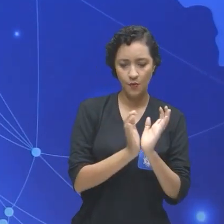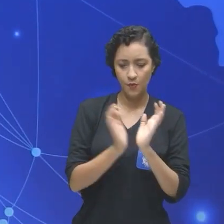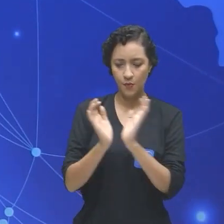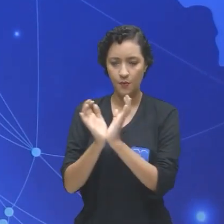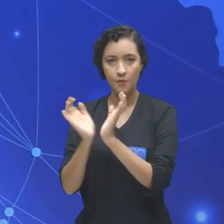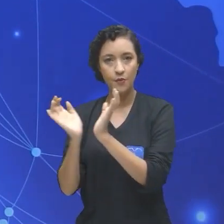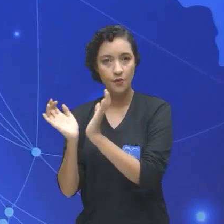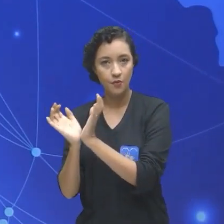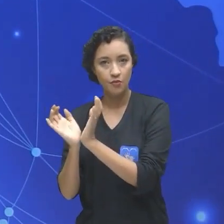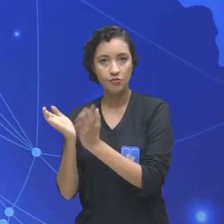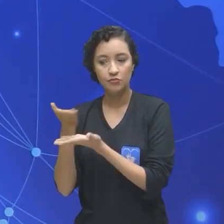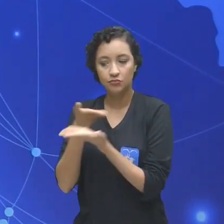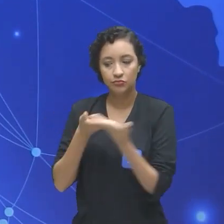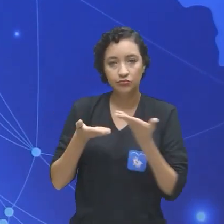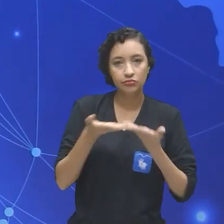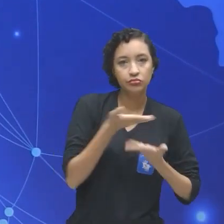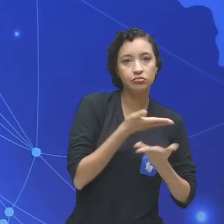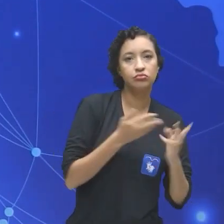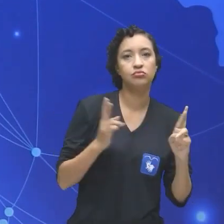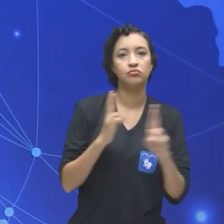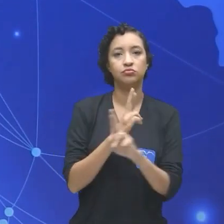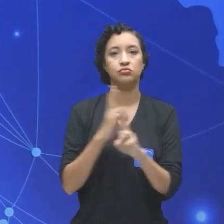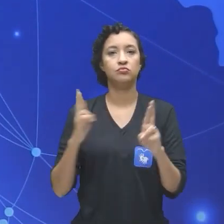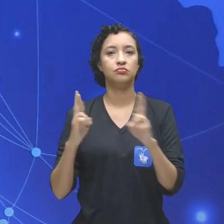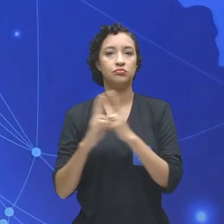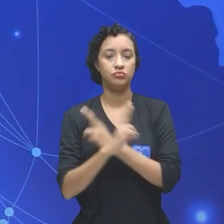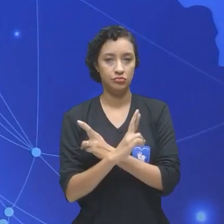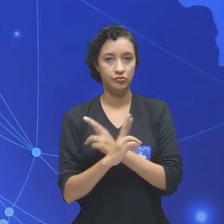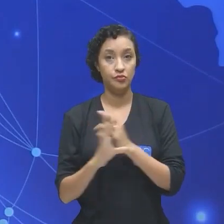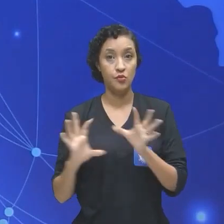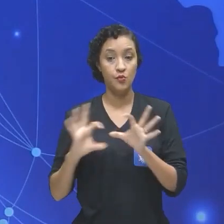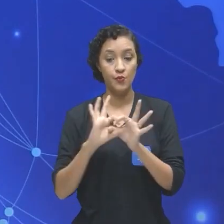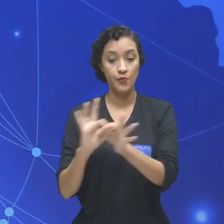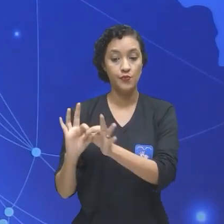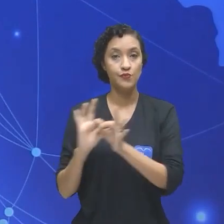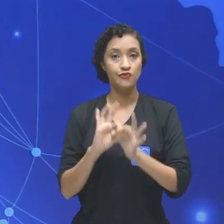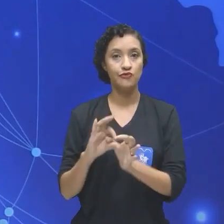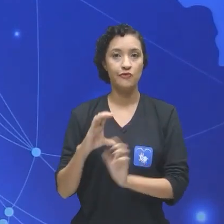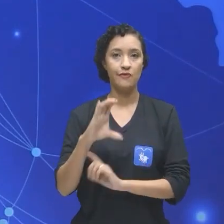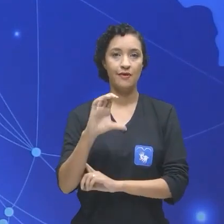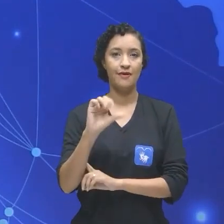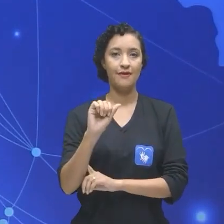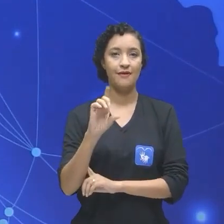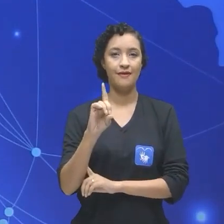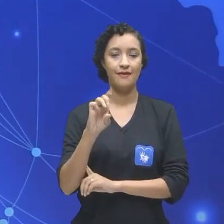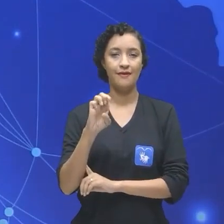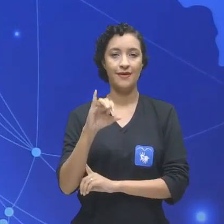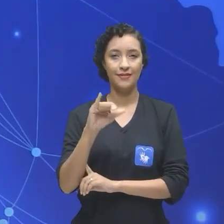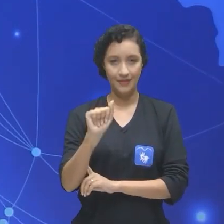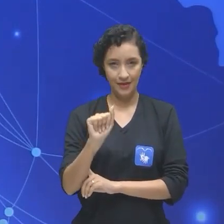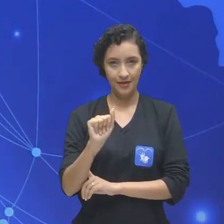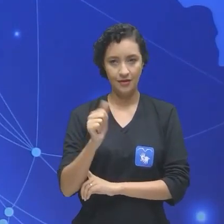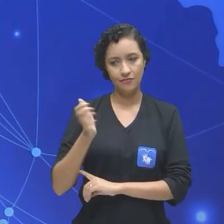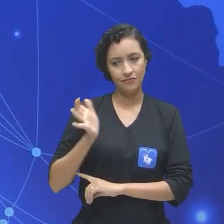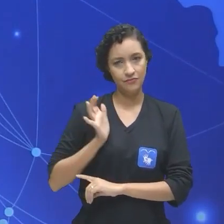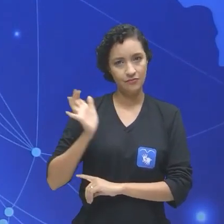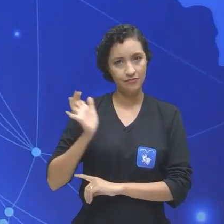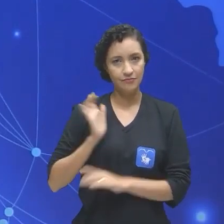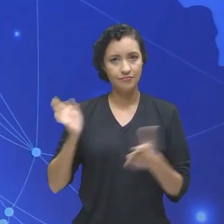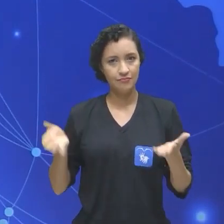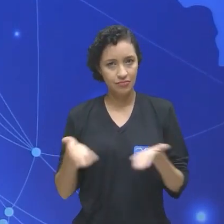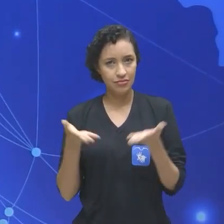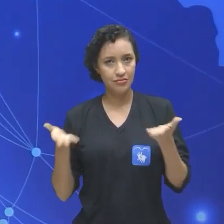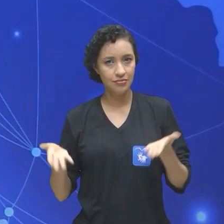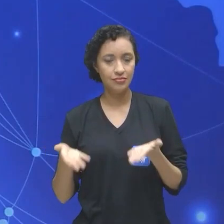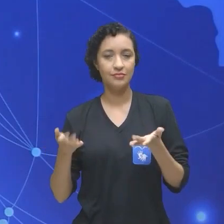trabalham em conjunto formando uma cadeia produtiva, geradora de riquezas. E essa cadeia